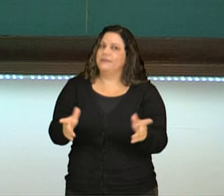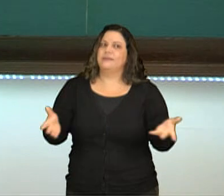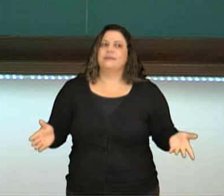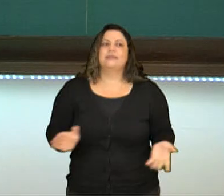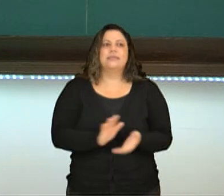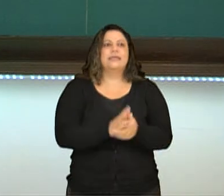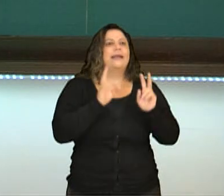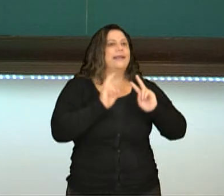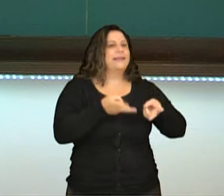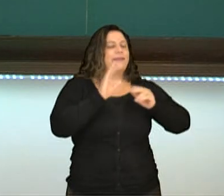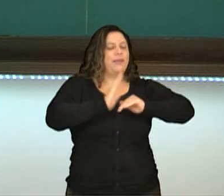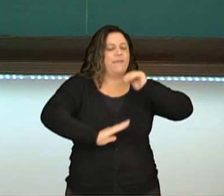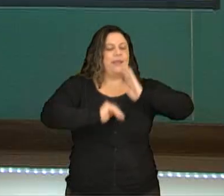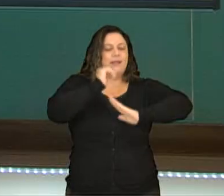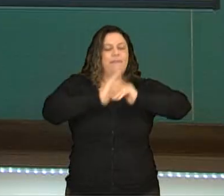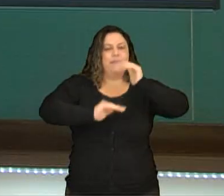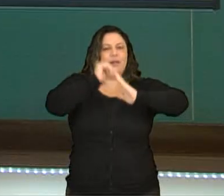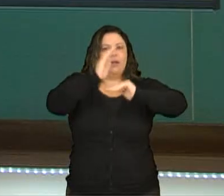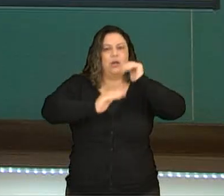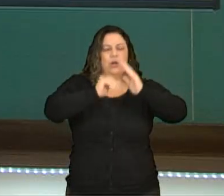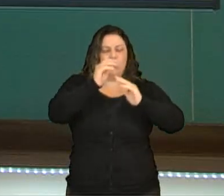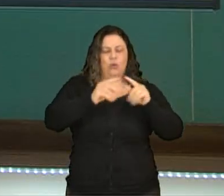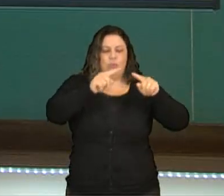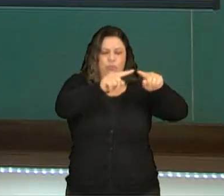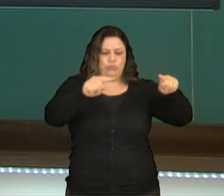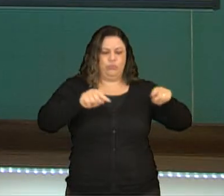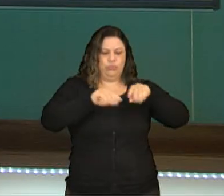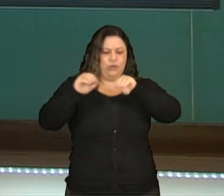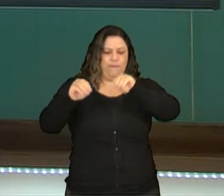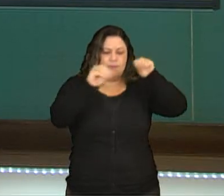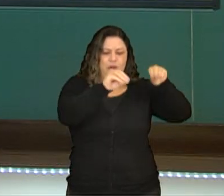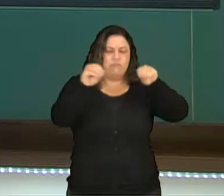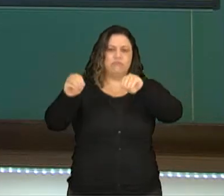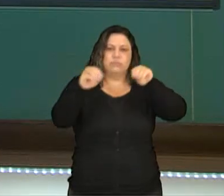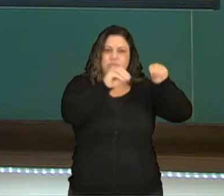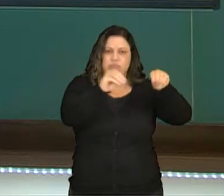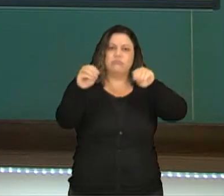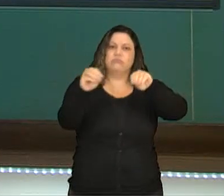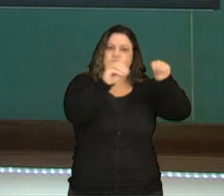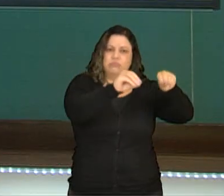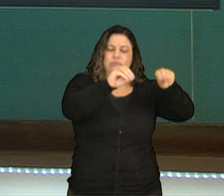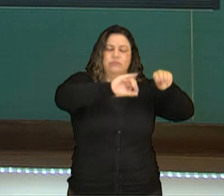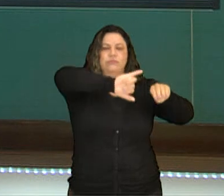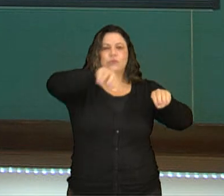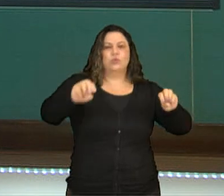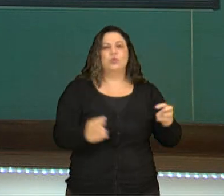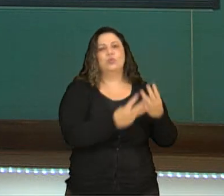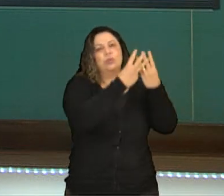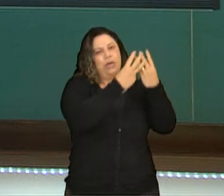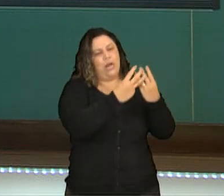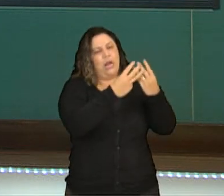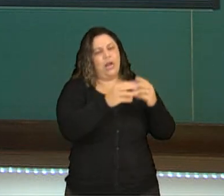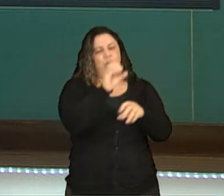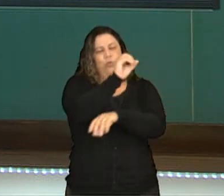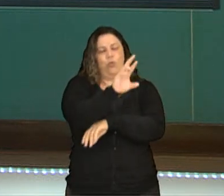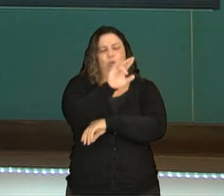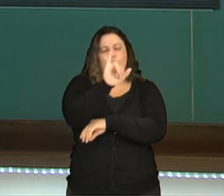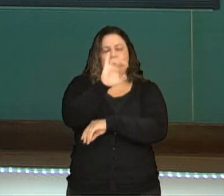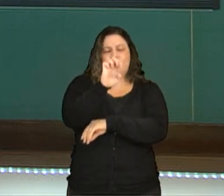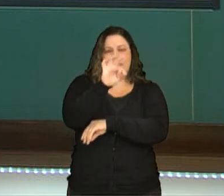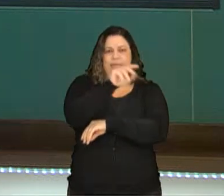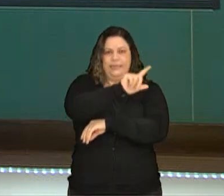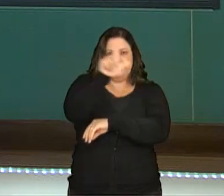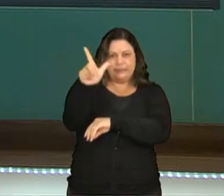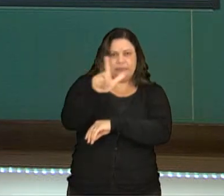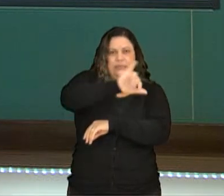a construção de novos assentamentos judaicos na parte oriental de Jerusalém, que é uma parte reivindicada